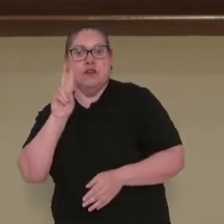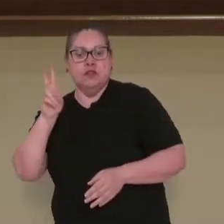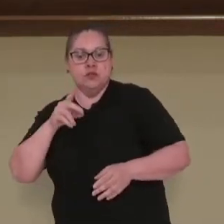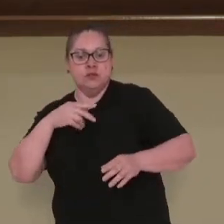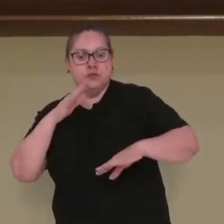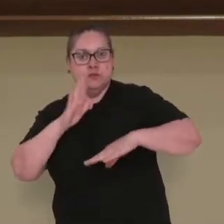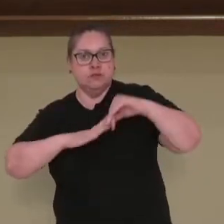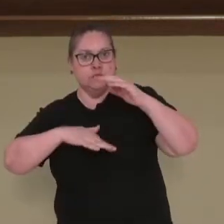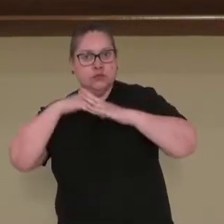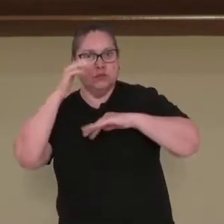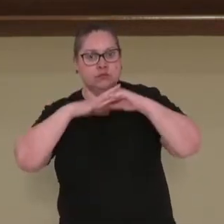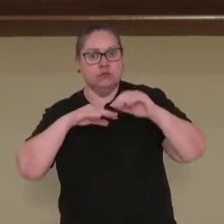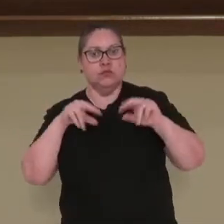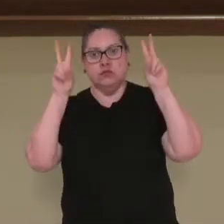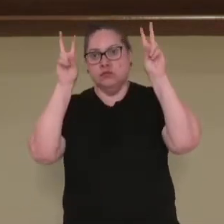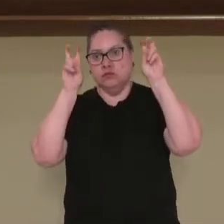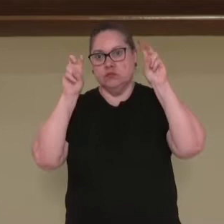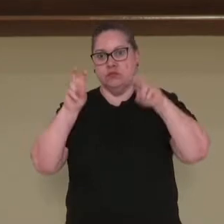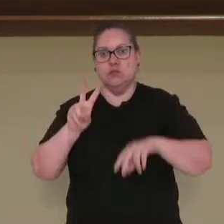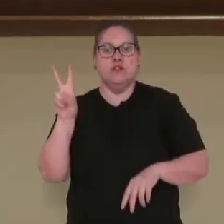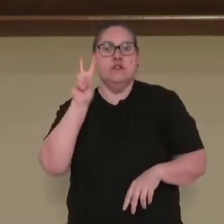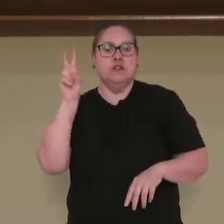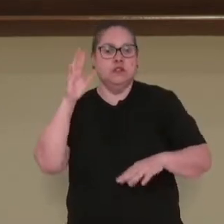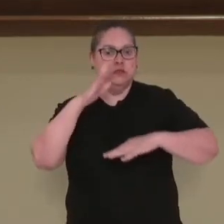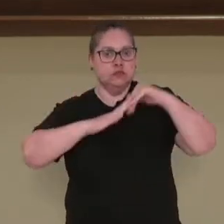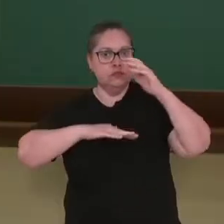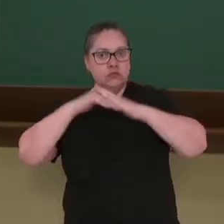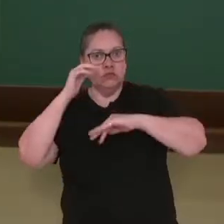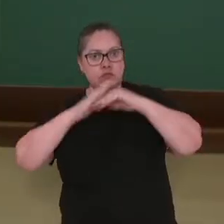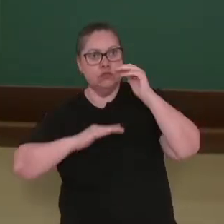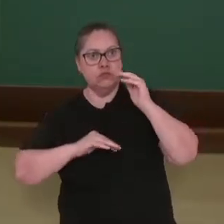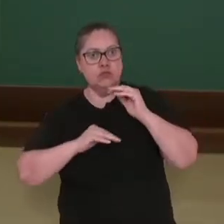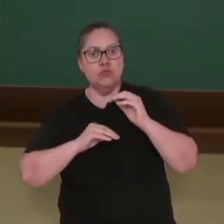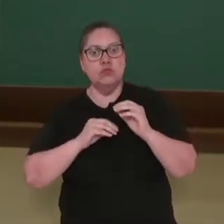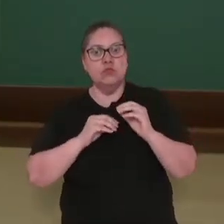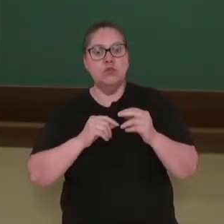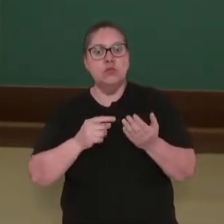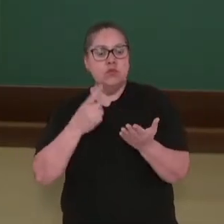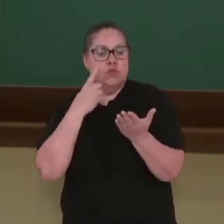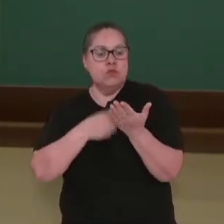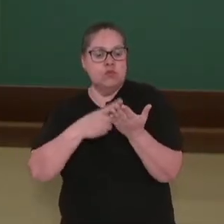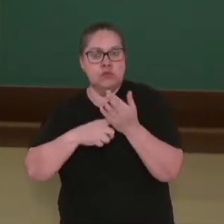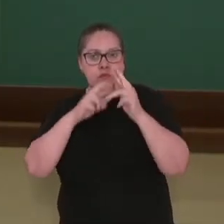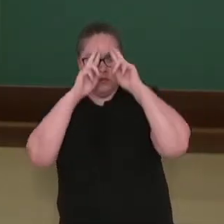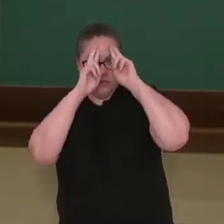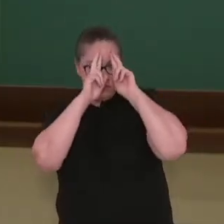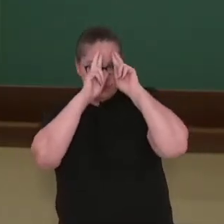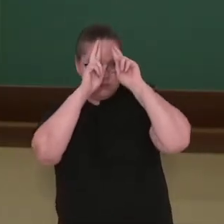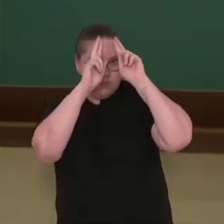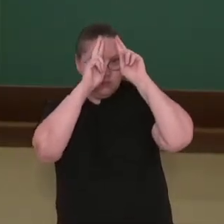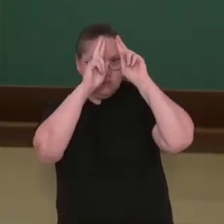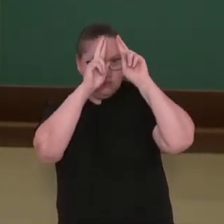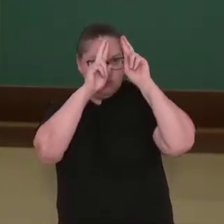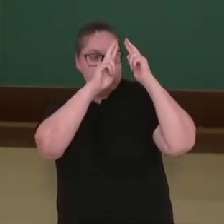profissionais. Nosso tema é valores profissionais, compromisso e responsabilidade.